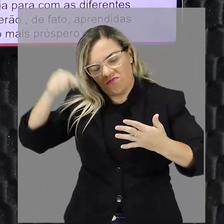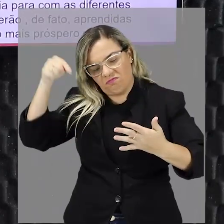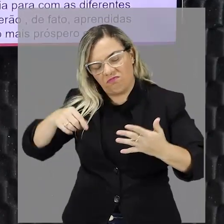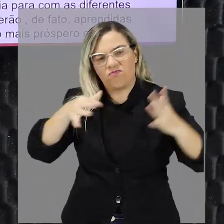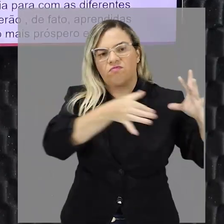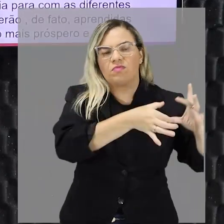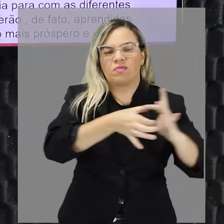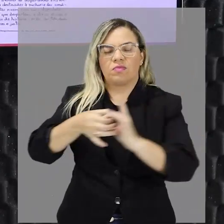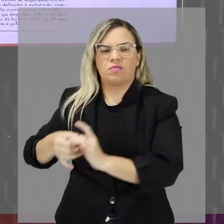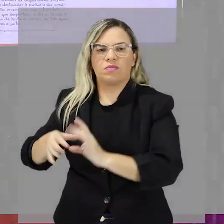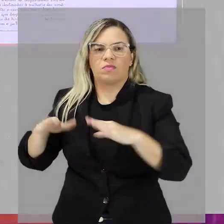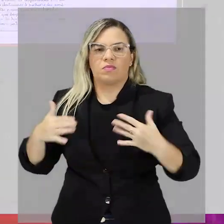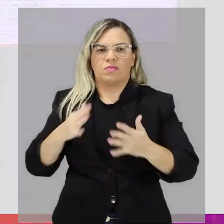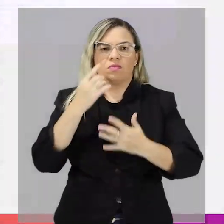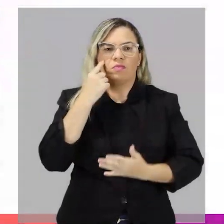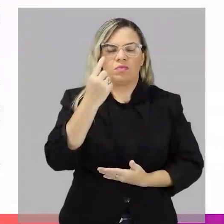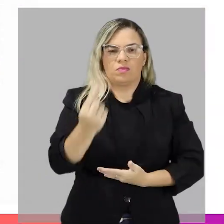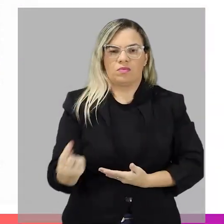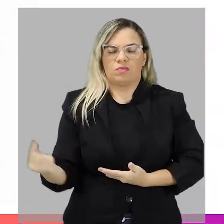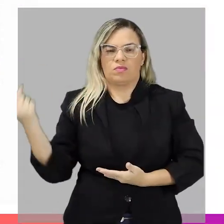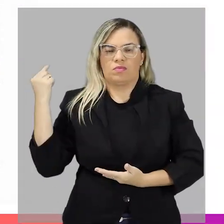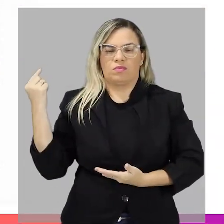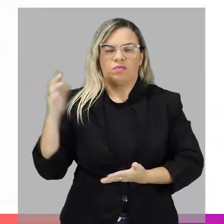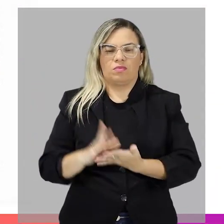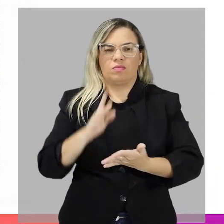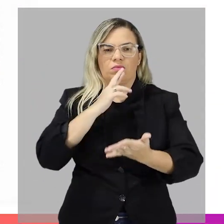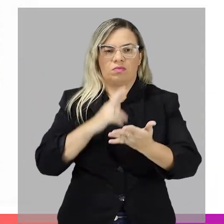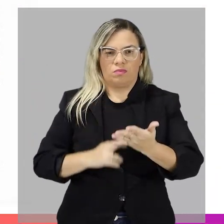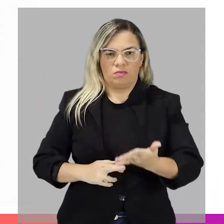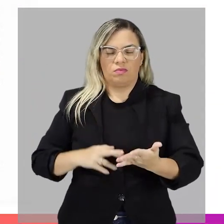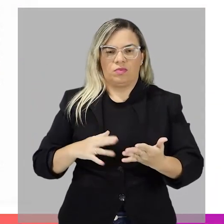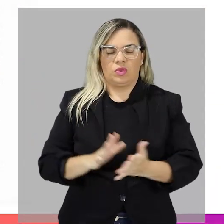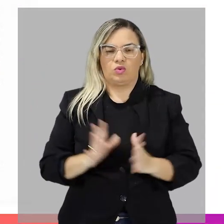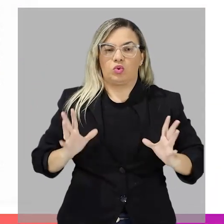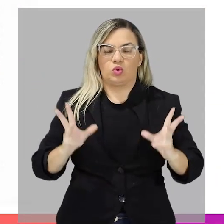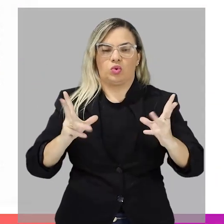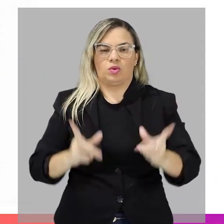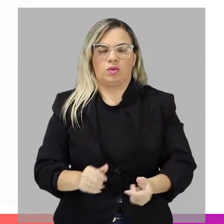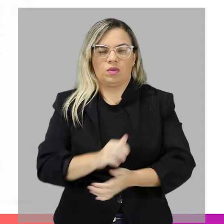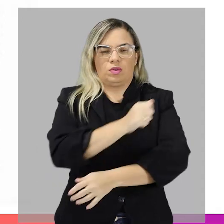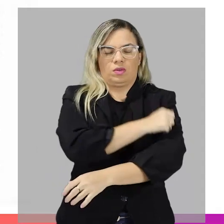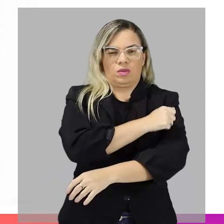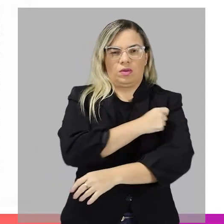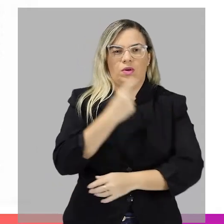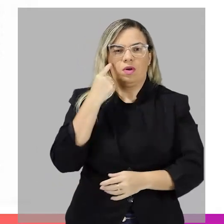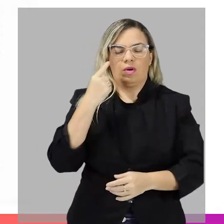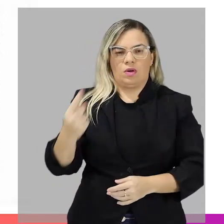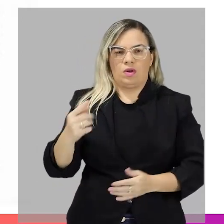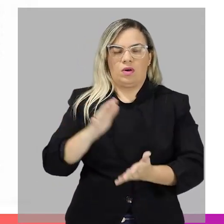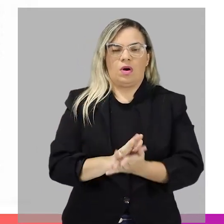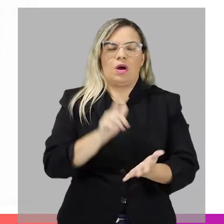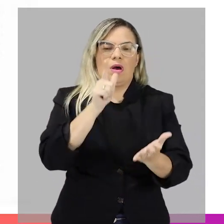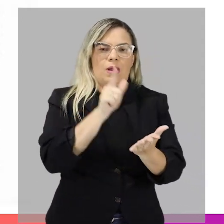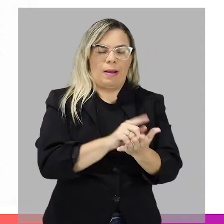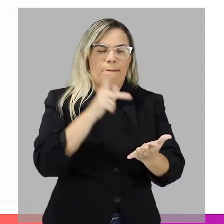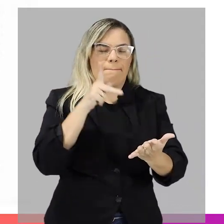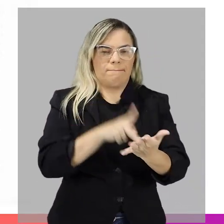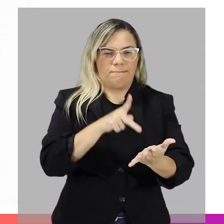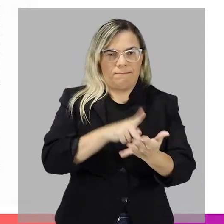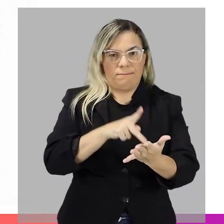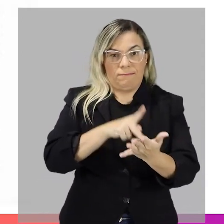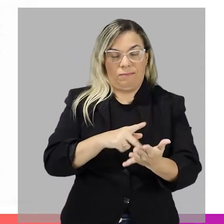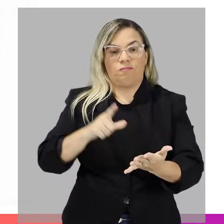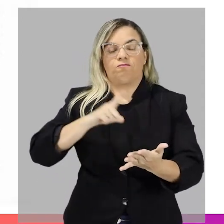coesão. E essa aqui é a redação do Guilherme. Observem que ela está na folha original, a que